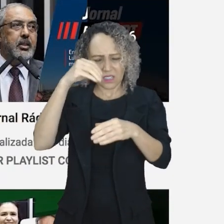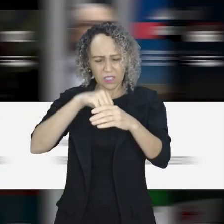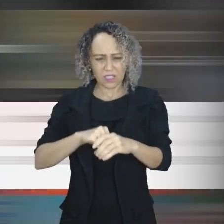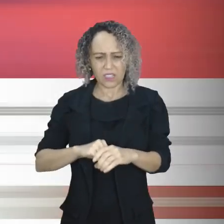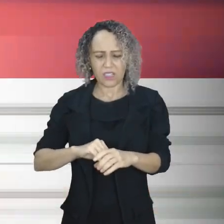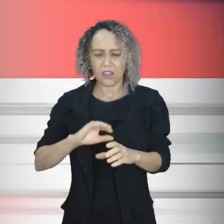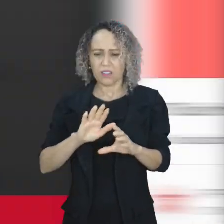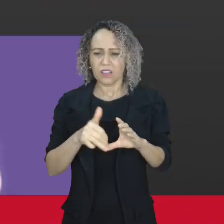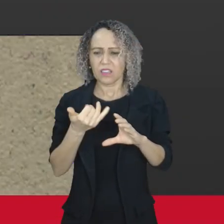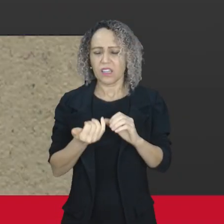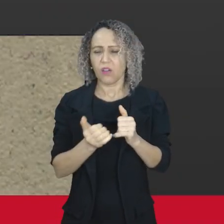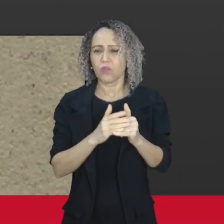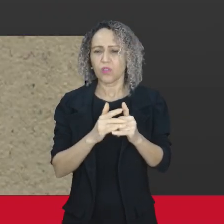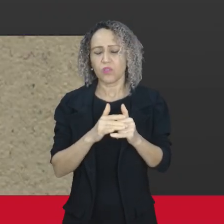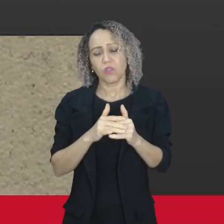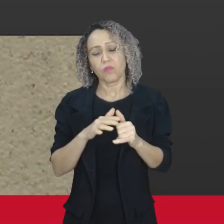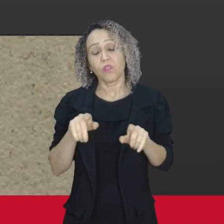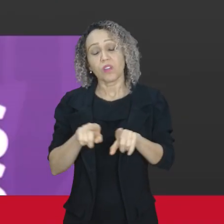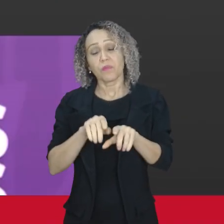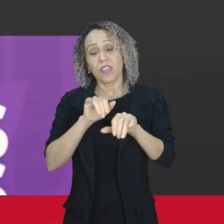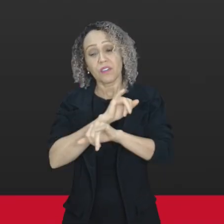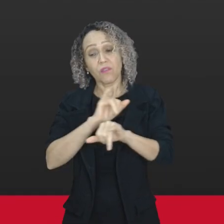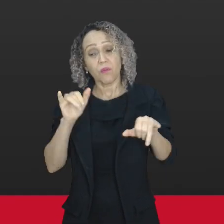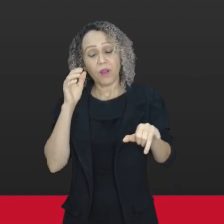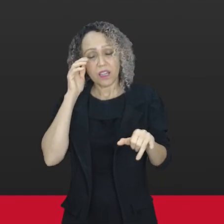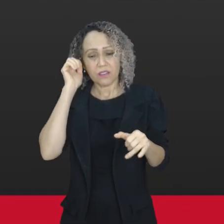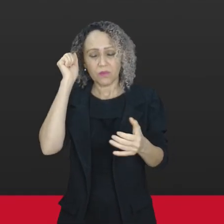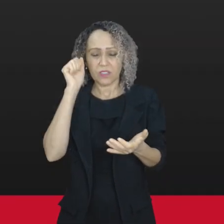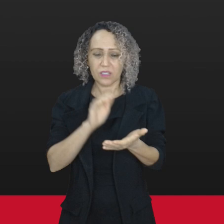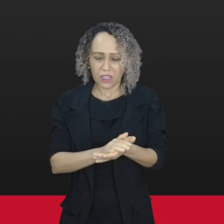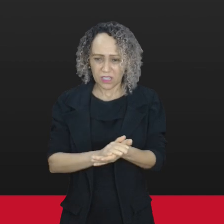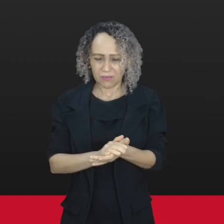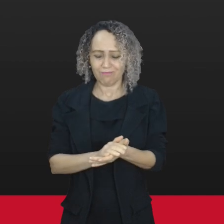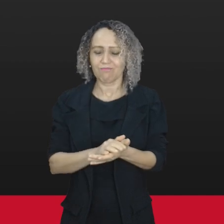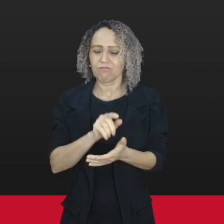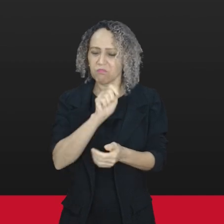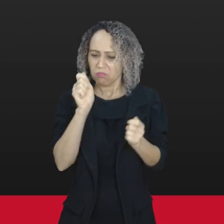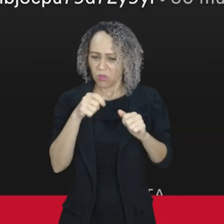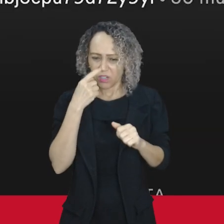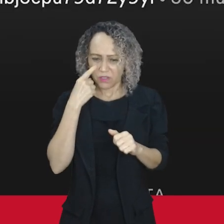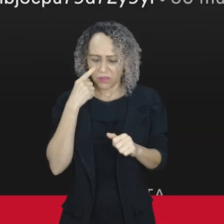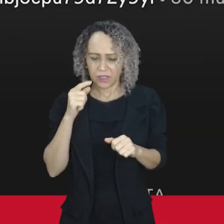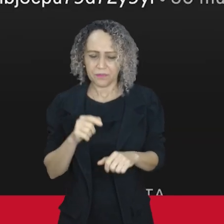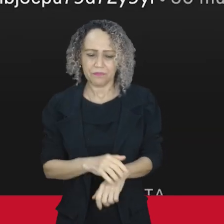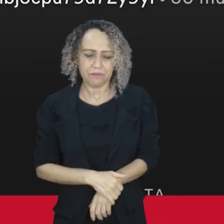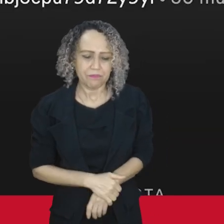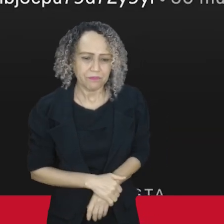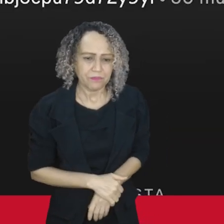PT no YouTube ou em formato de podcast no Spotify.